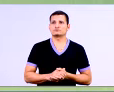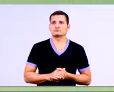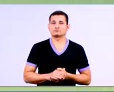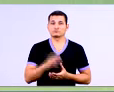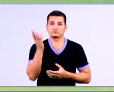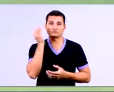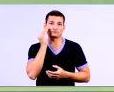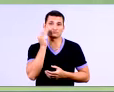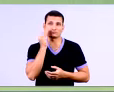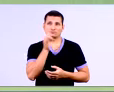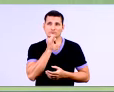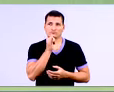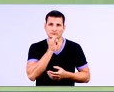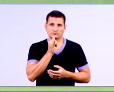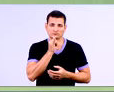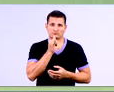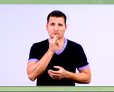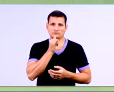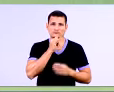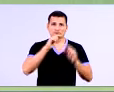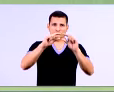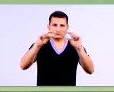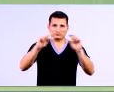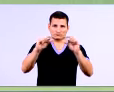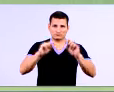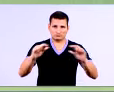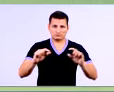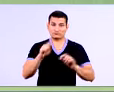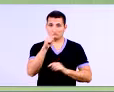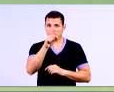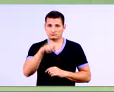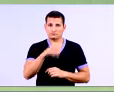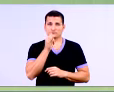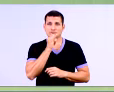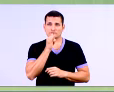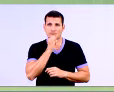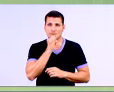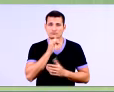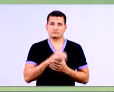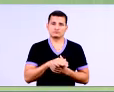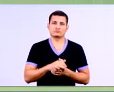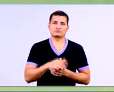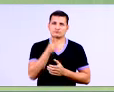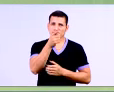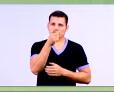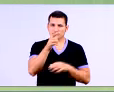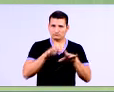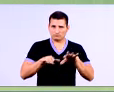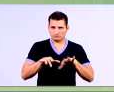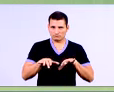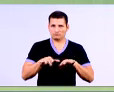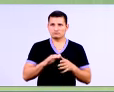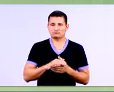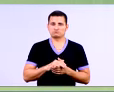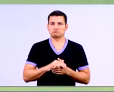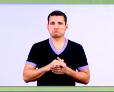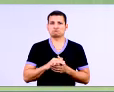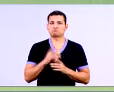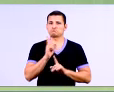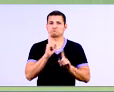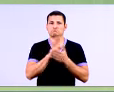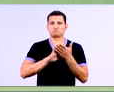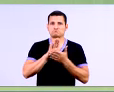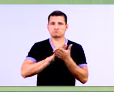Vamos ver um exemplo de formulário. Isso aqui é um exemplo. Obviamente que se vocês digitarem, ele não irá